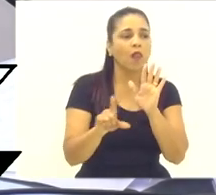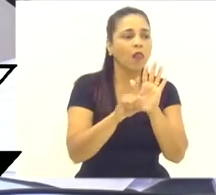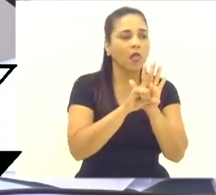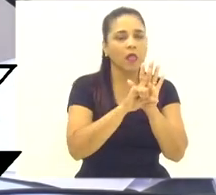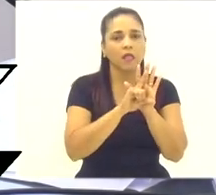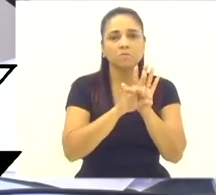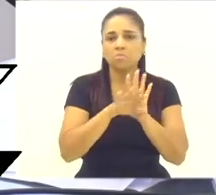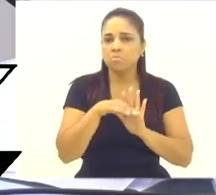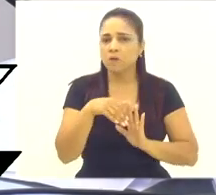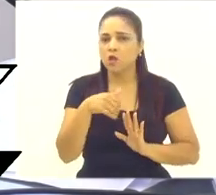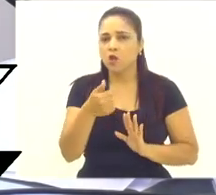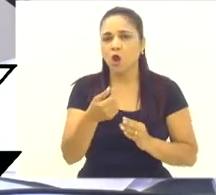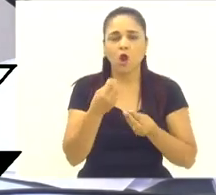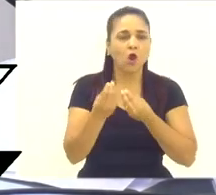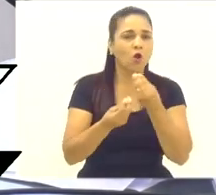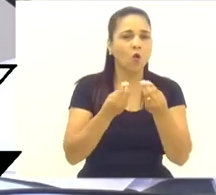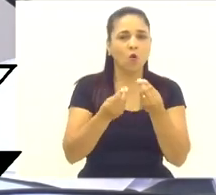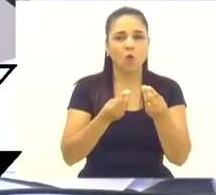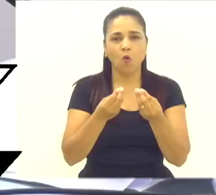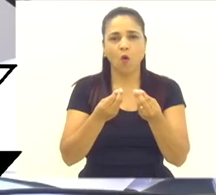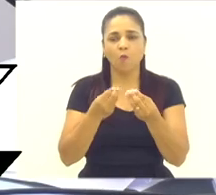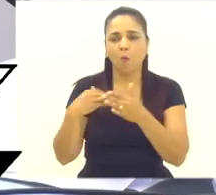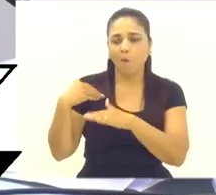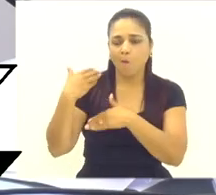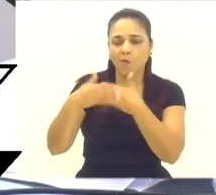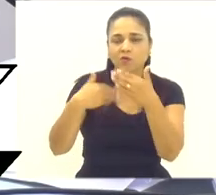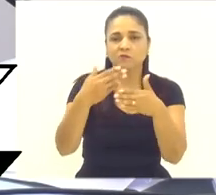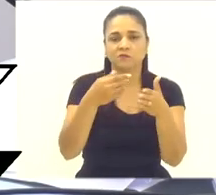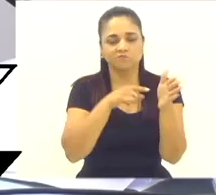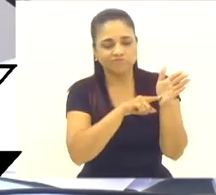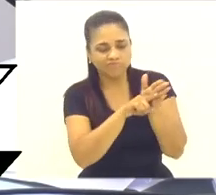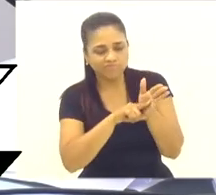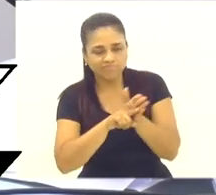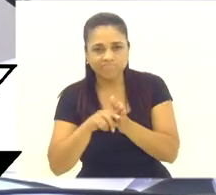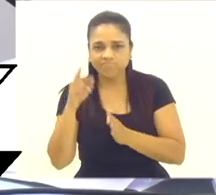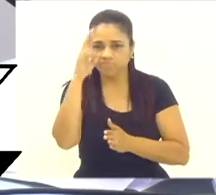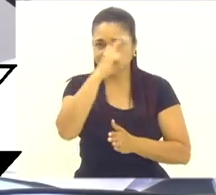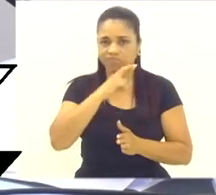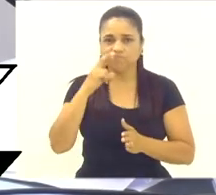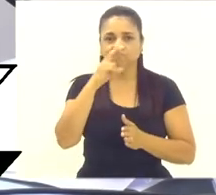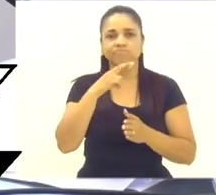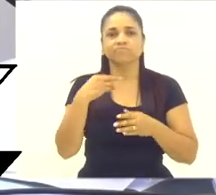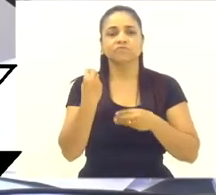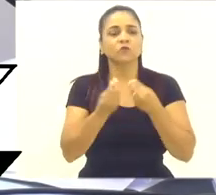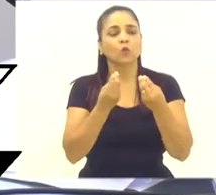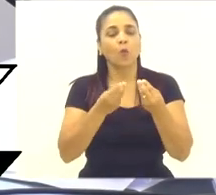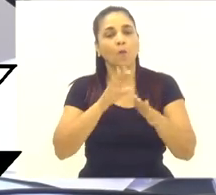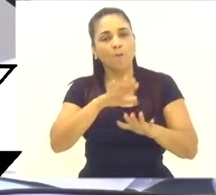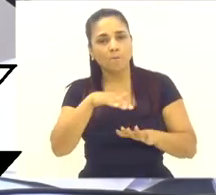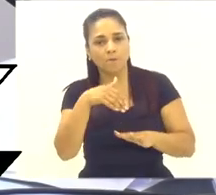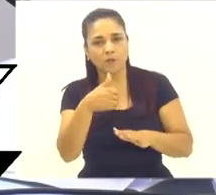com uma atualizar o processo investigativo comodotar de modos e Meios